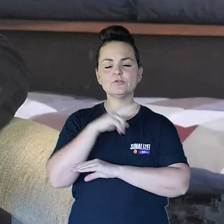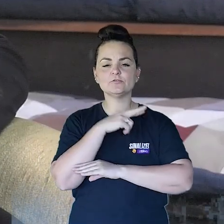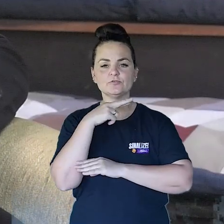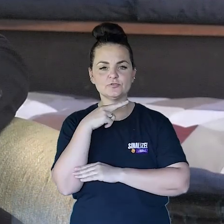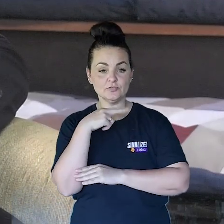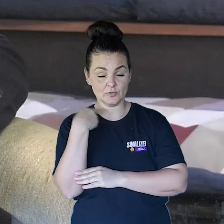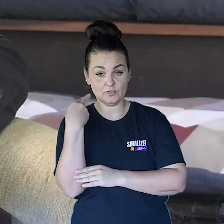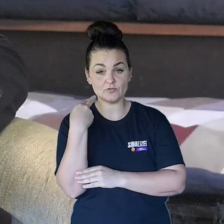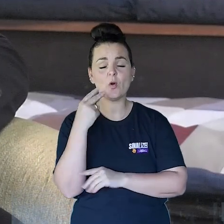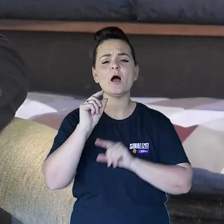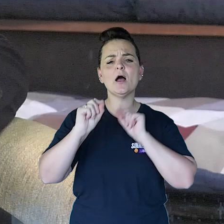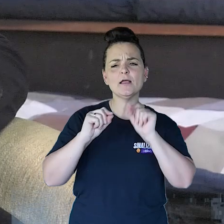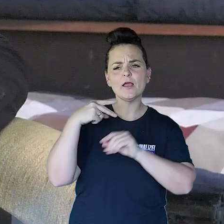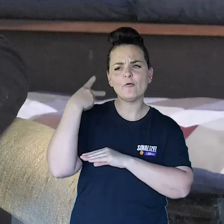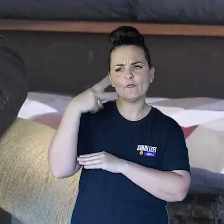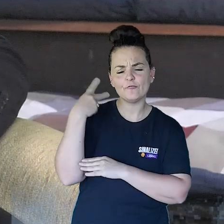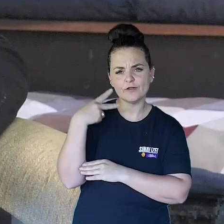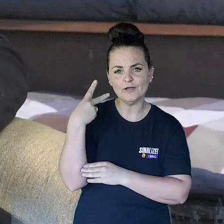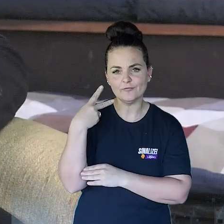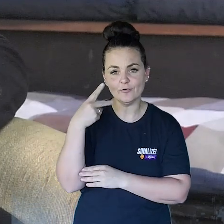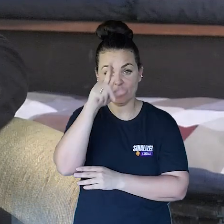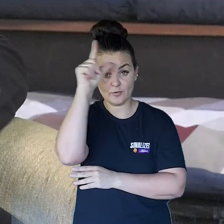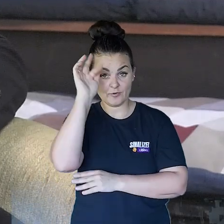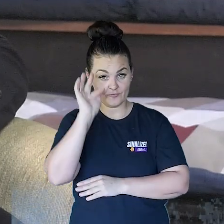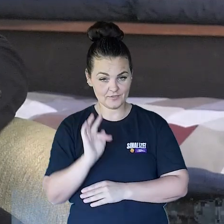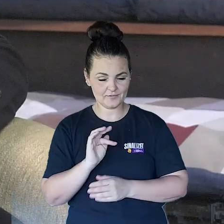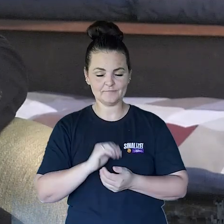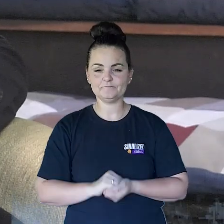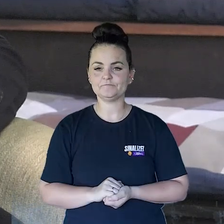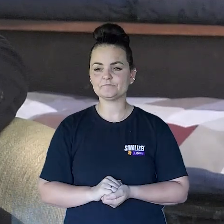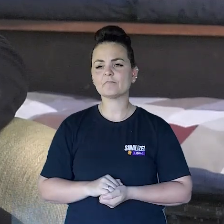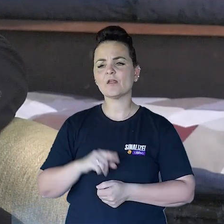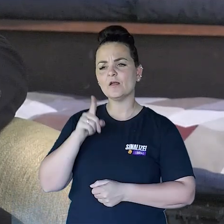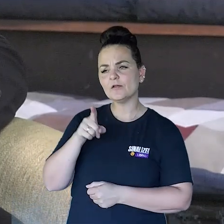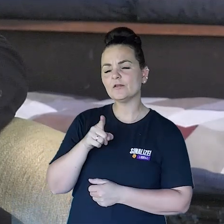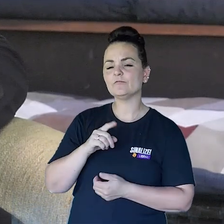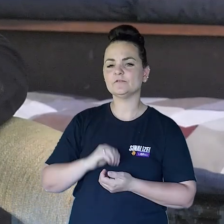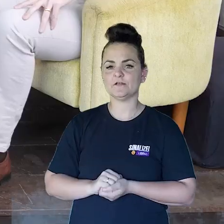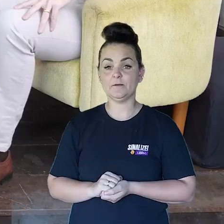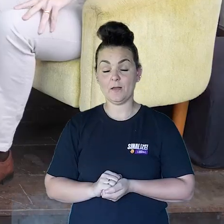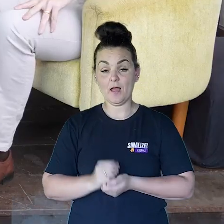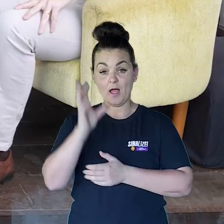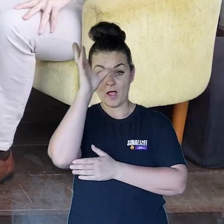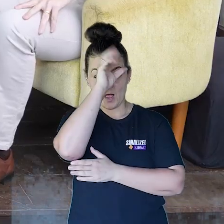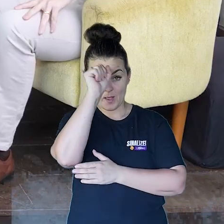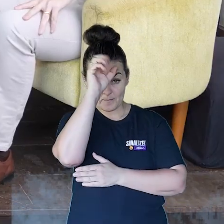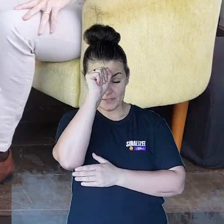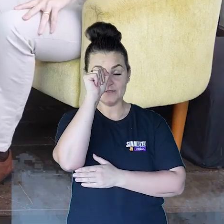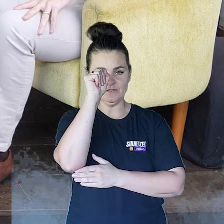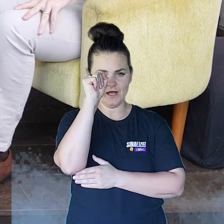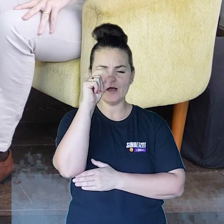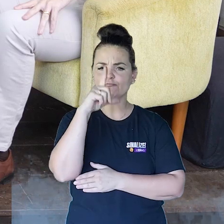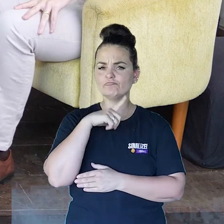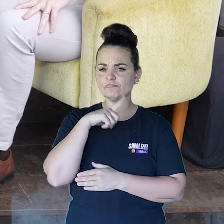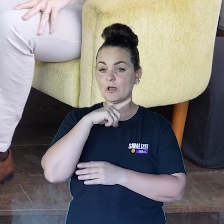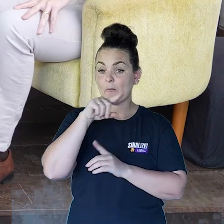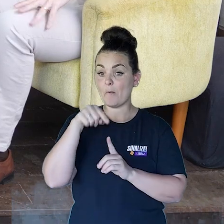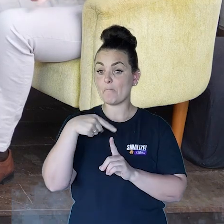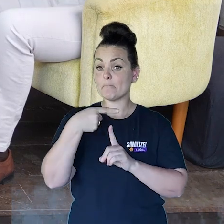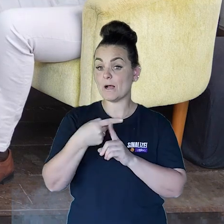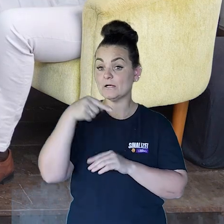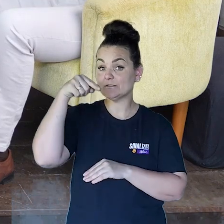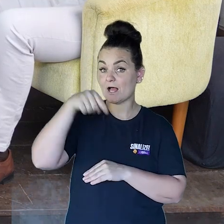sobre a sua trajetória. Quais experiências e aprendizados trouxeram o vereador até essa nova legislatura?